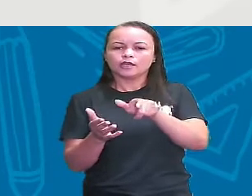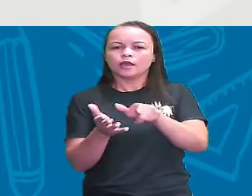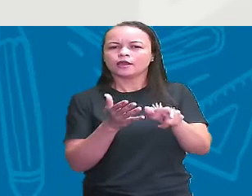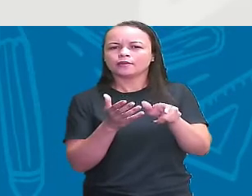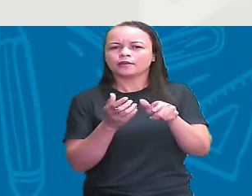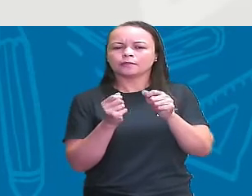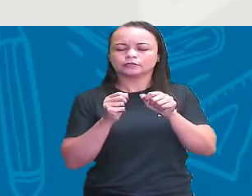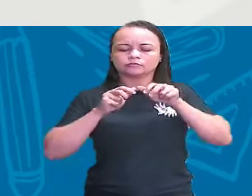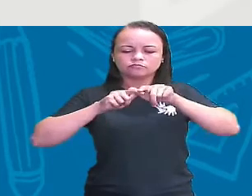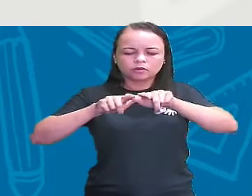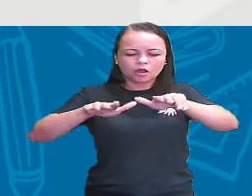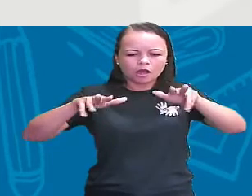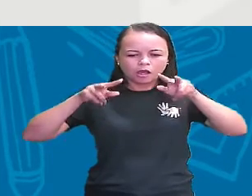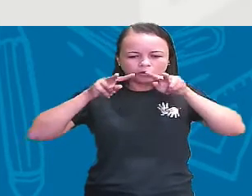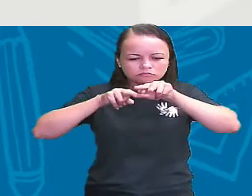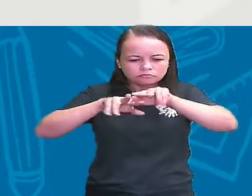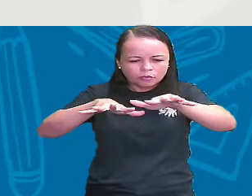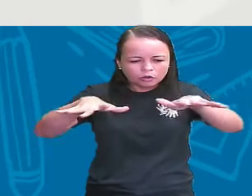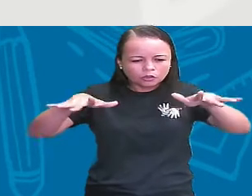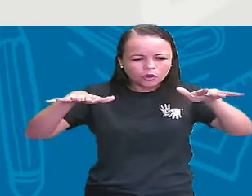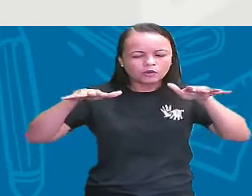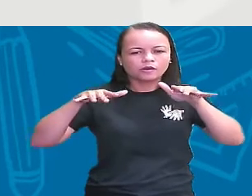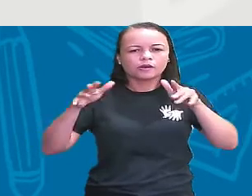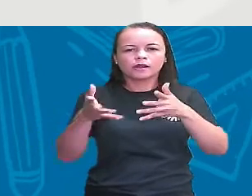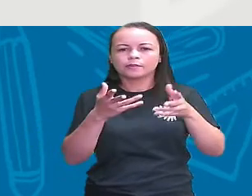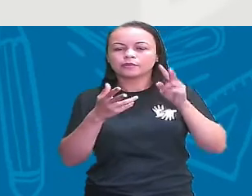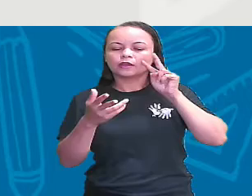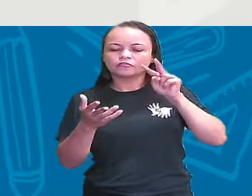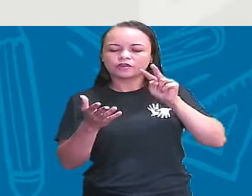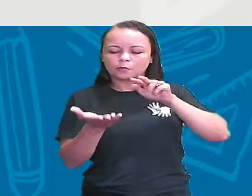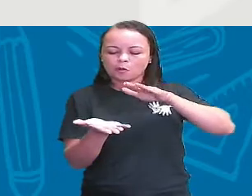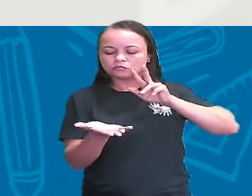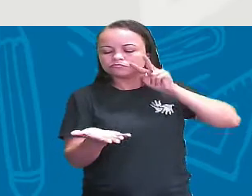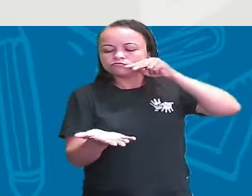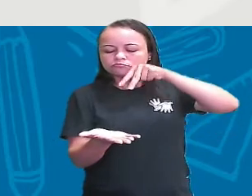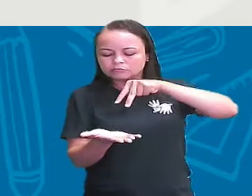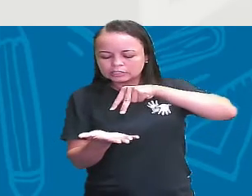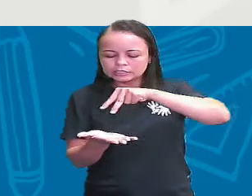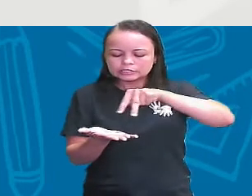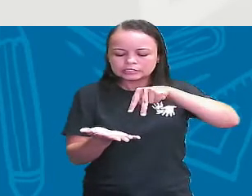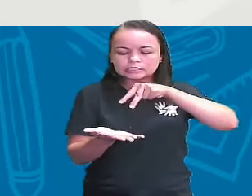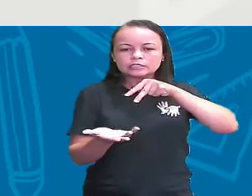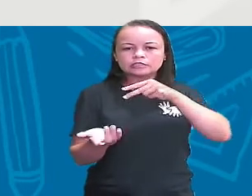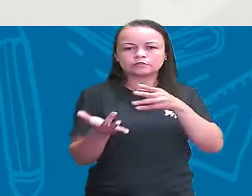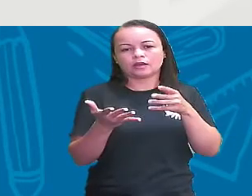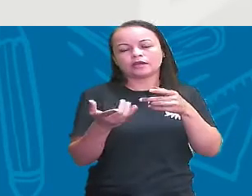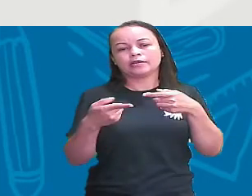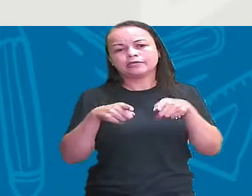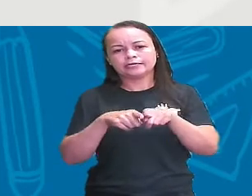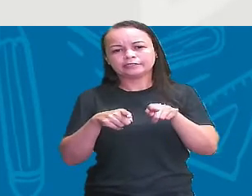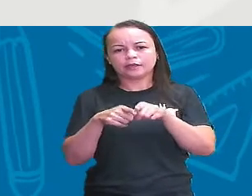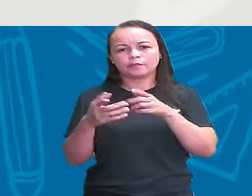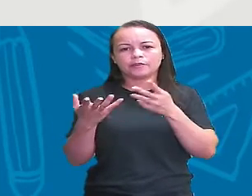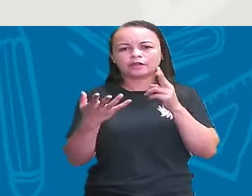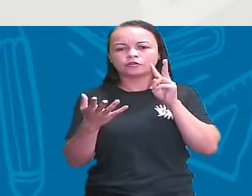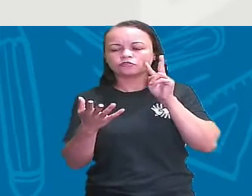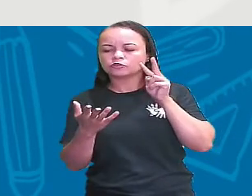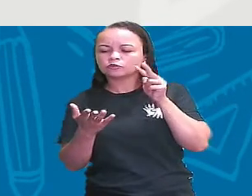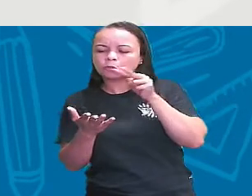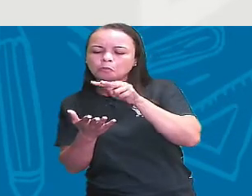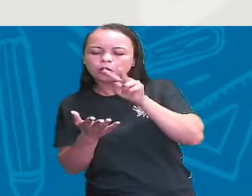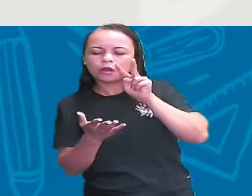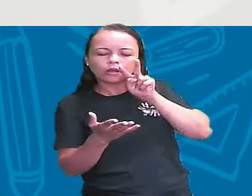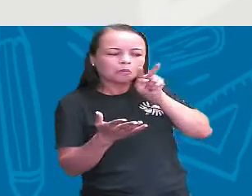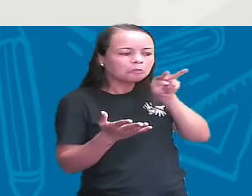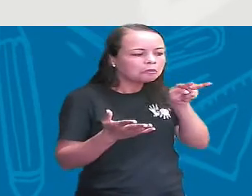posso ter uma visão de voo de pássaro, como se fosse de cima, e posso ter uma visão cinemática, que é como se fosse uma